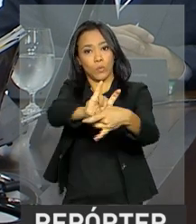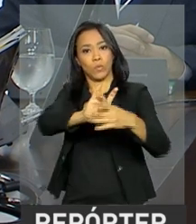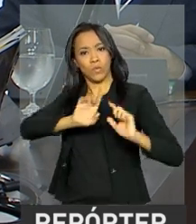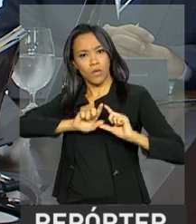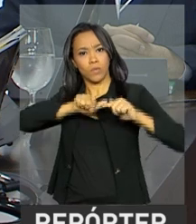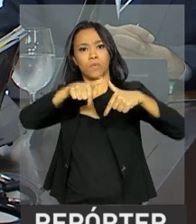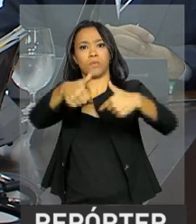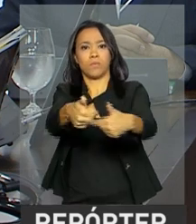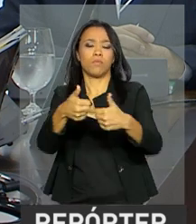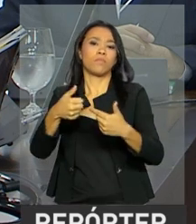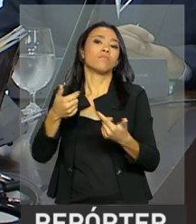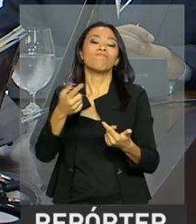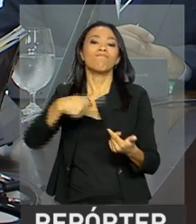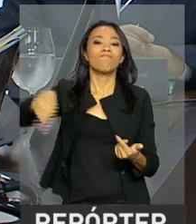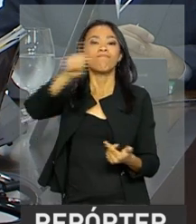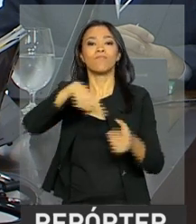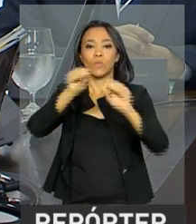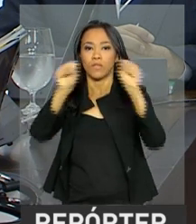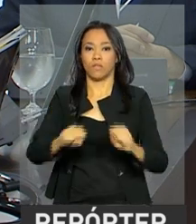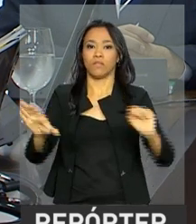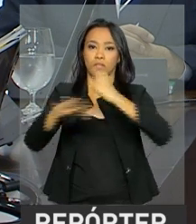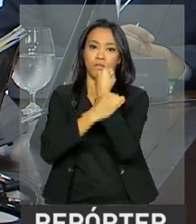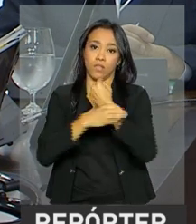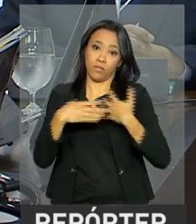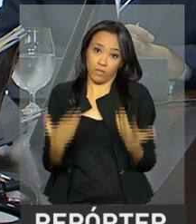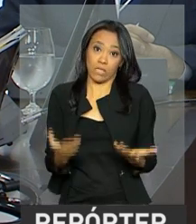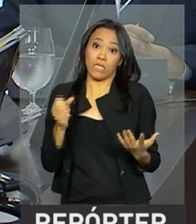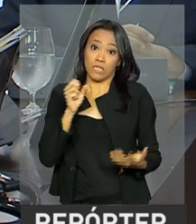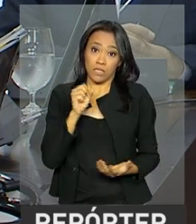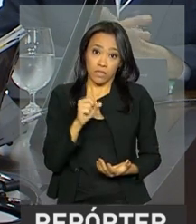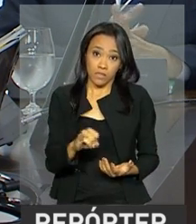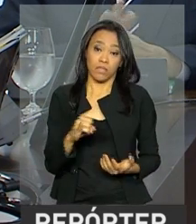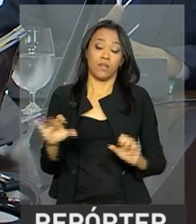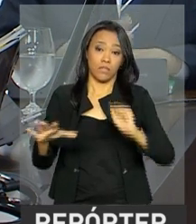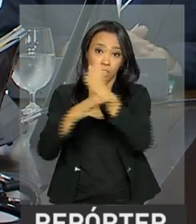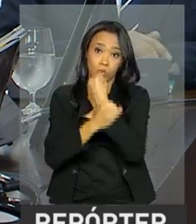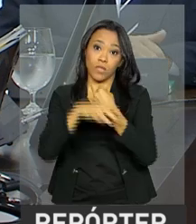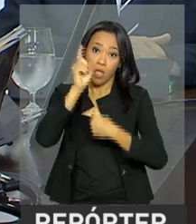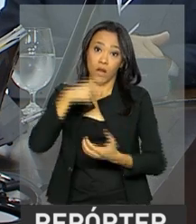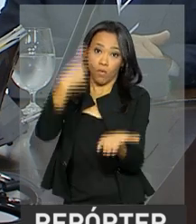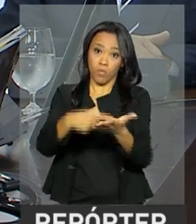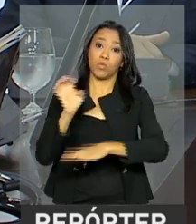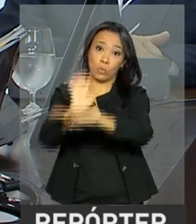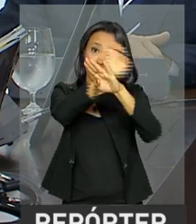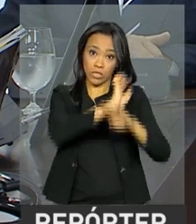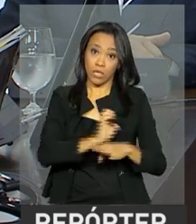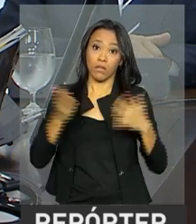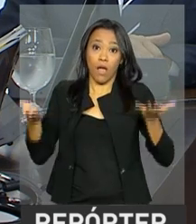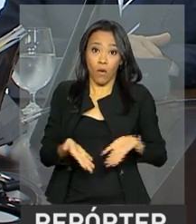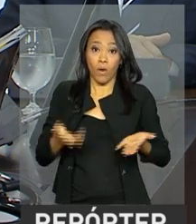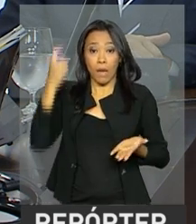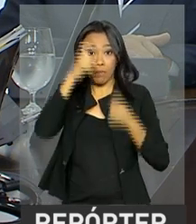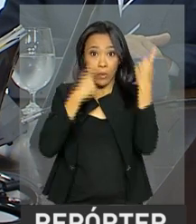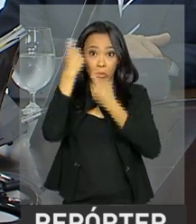neste sistema de segurança ou seja se a segurança fundamentalmente era de nível Estadual a preocupação